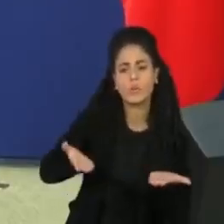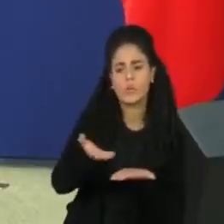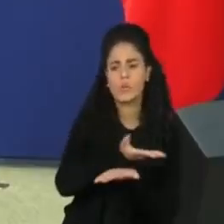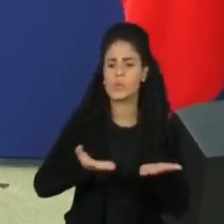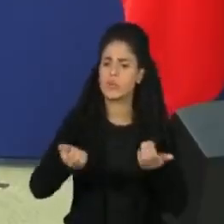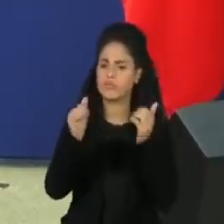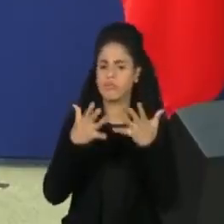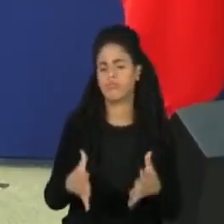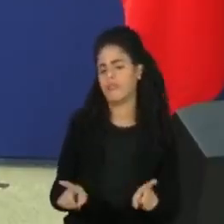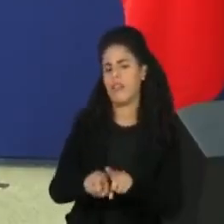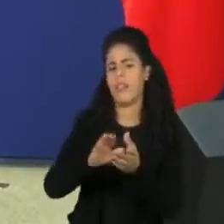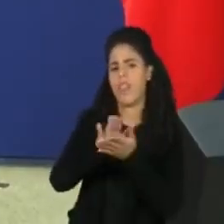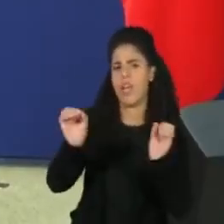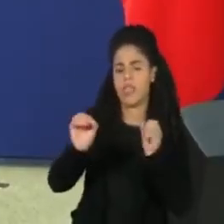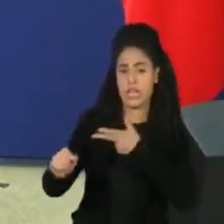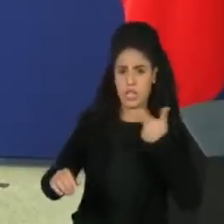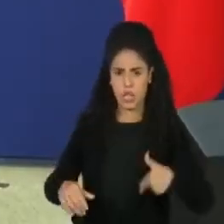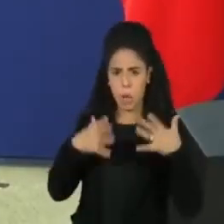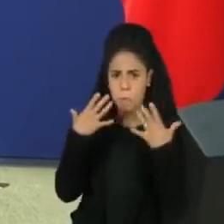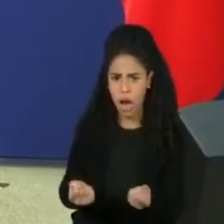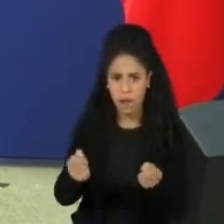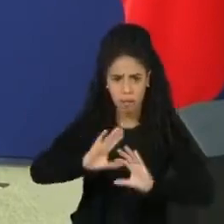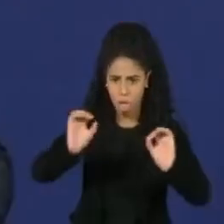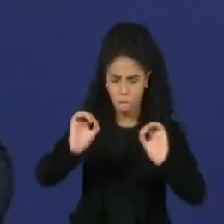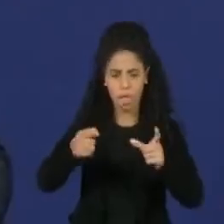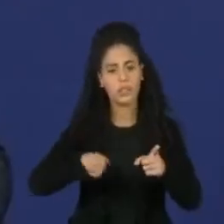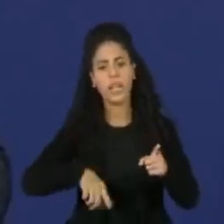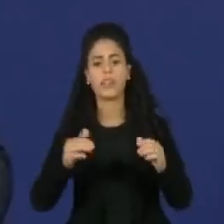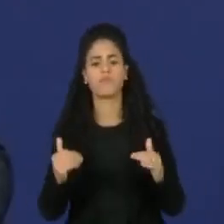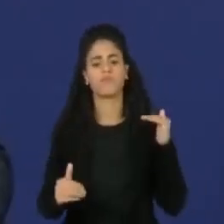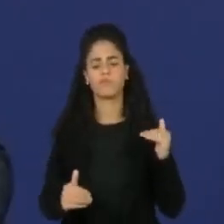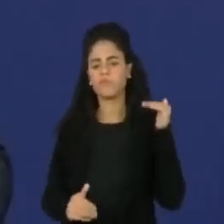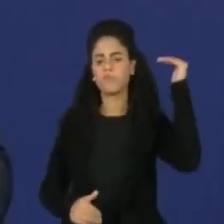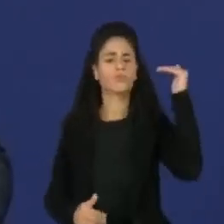A China disse que não aceitará interferência à sua soberania e se defenderá à altura.